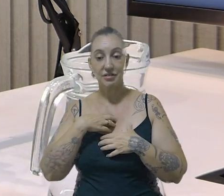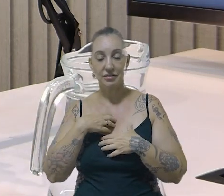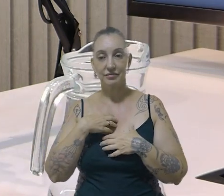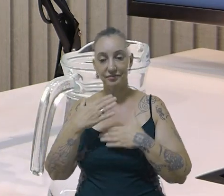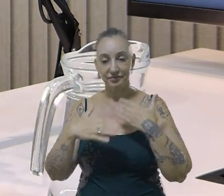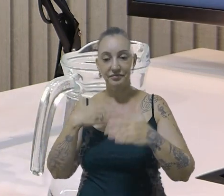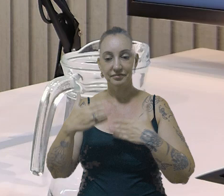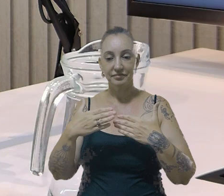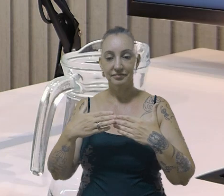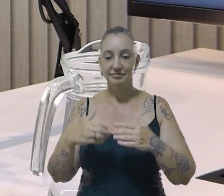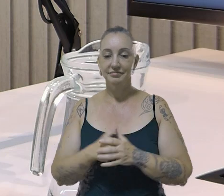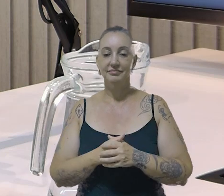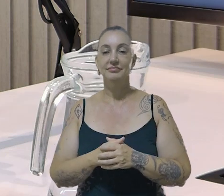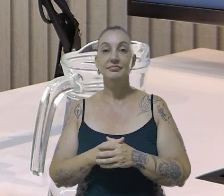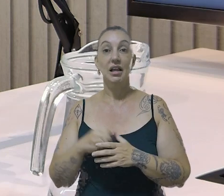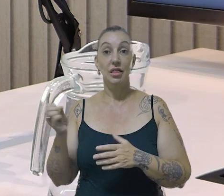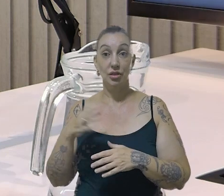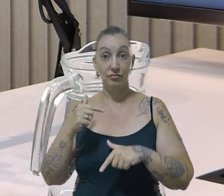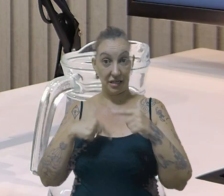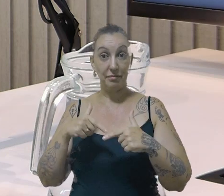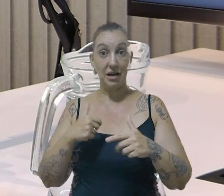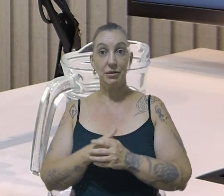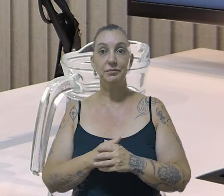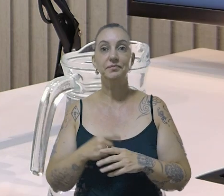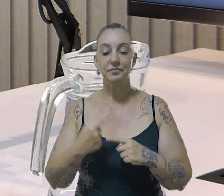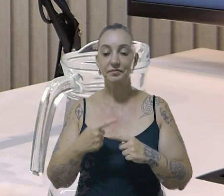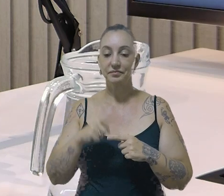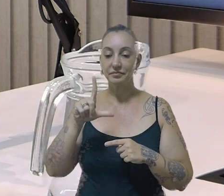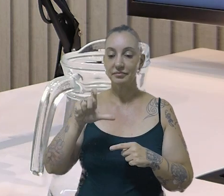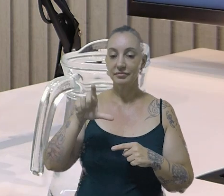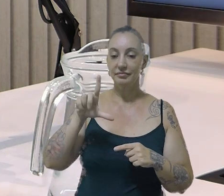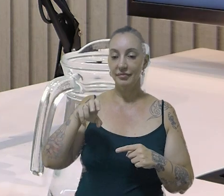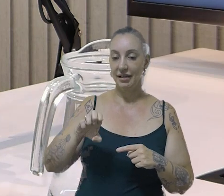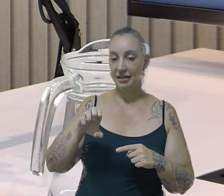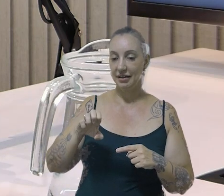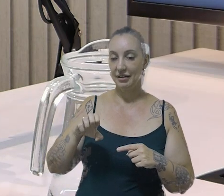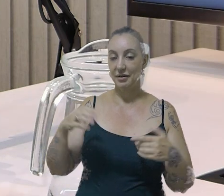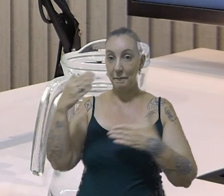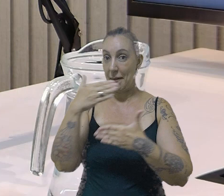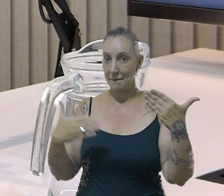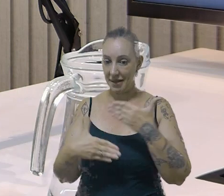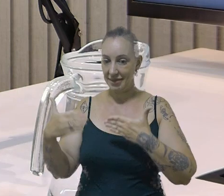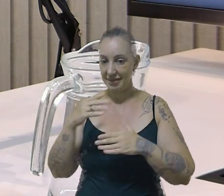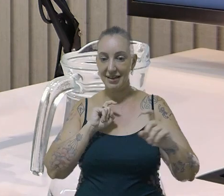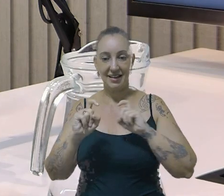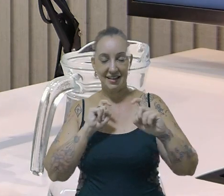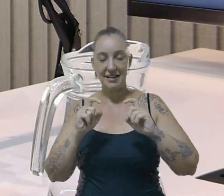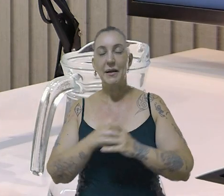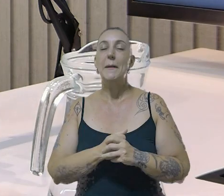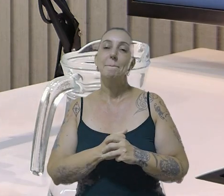a gente já tá em processo da nova obra porque é isso a leilan é dos pdfs dos Power points das reuniões